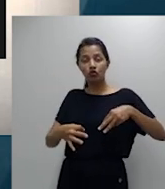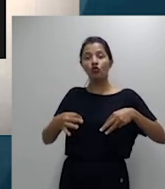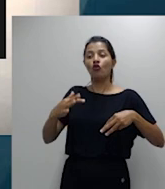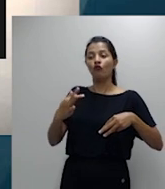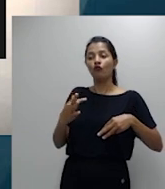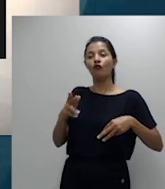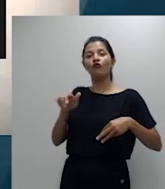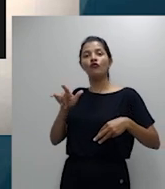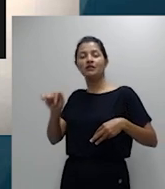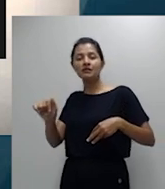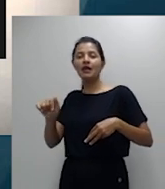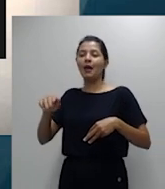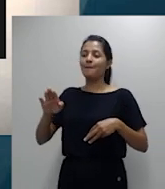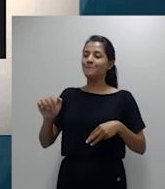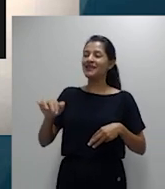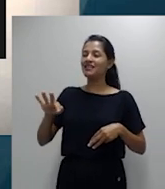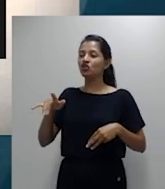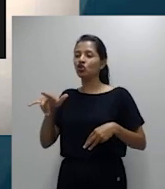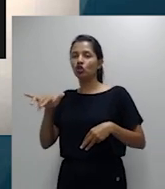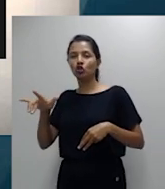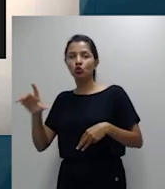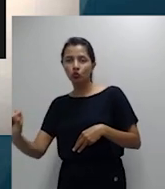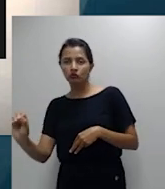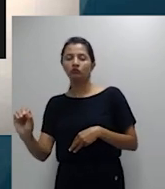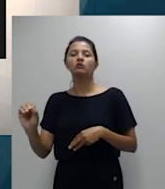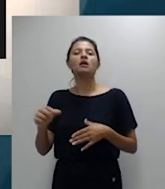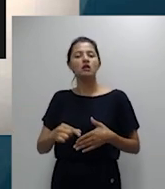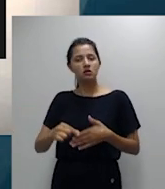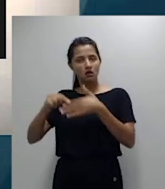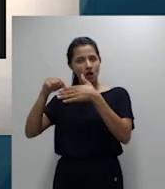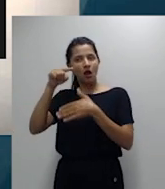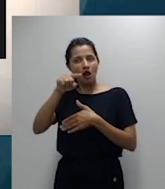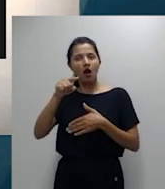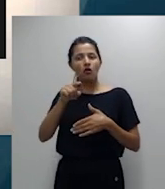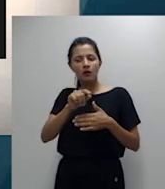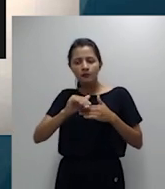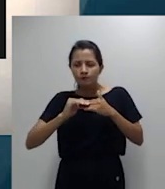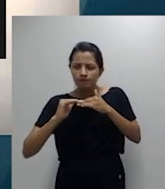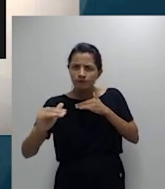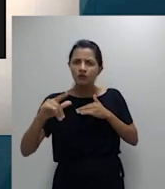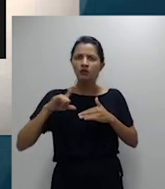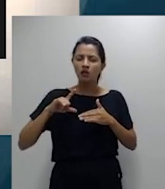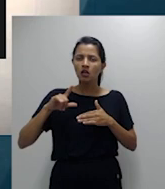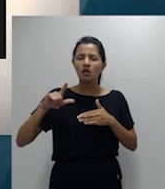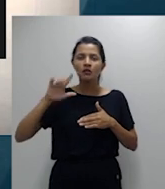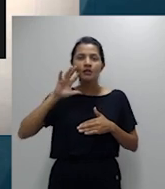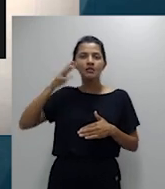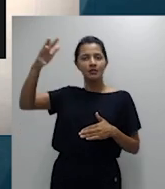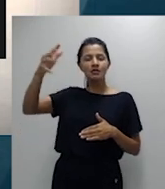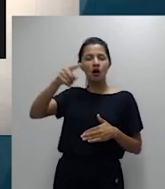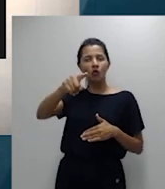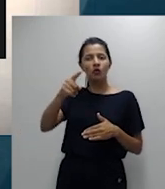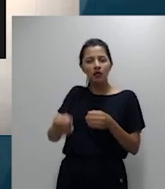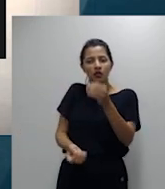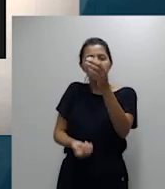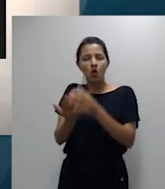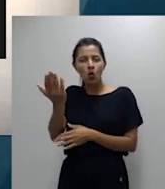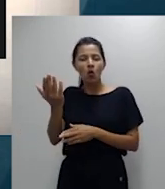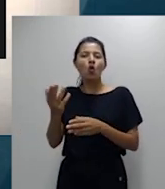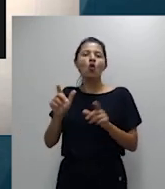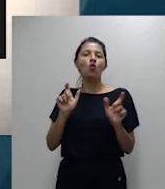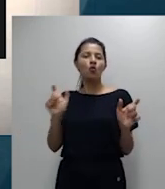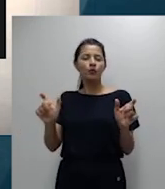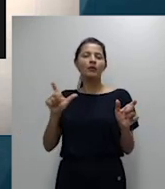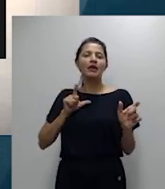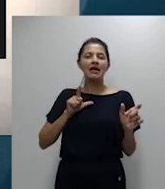Benedito liberaram a uniformização de jurisprudência e criou-se uma expressão serviços meios e